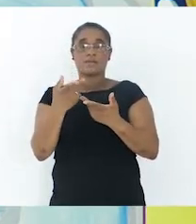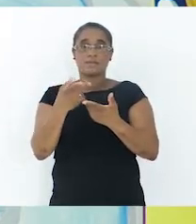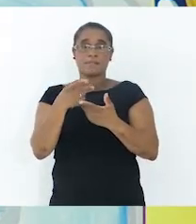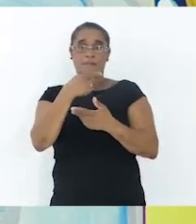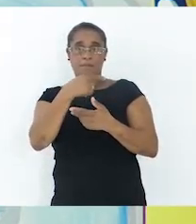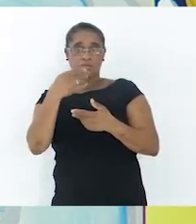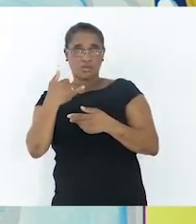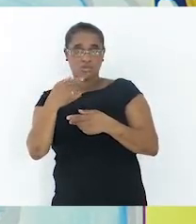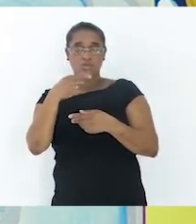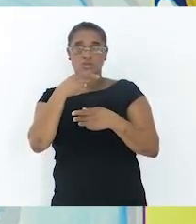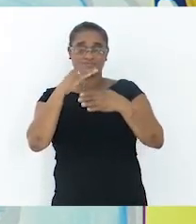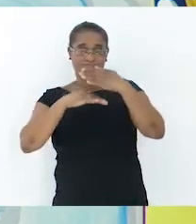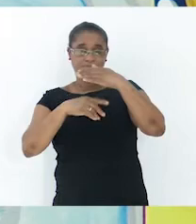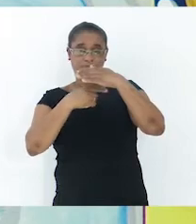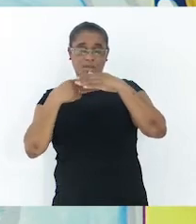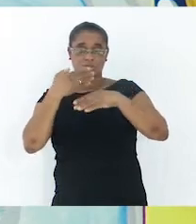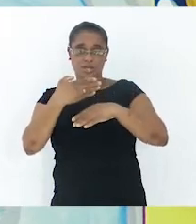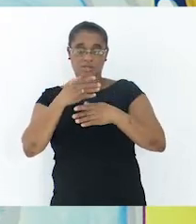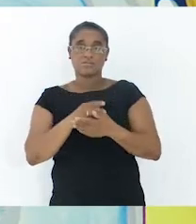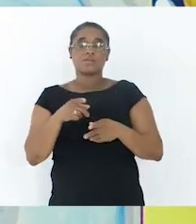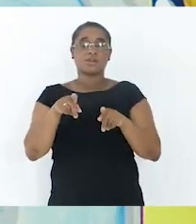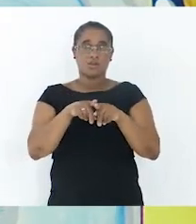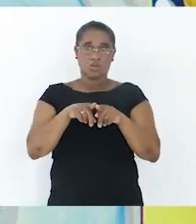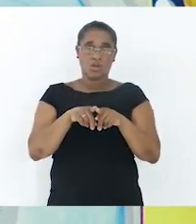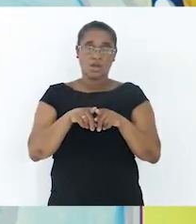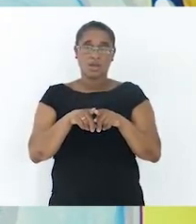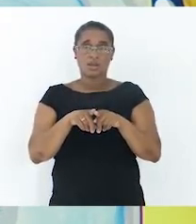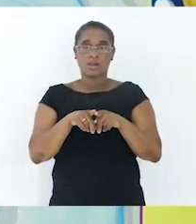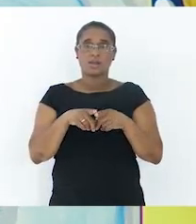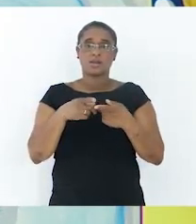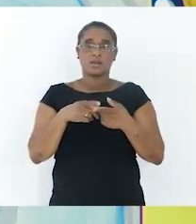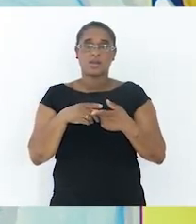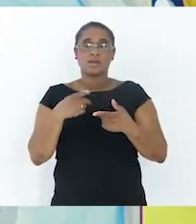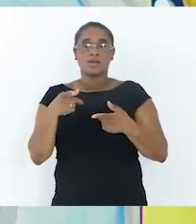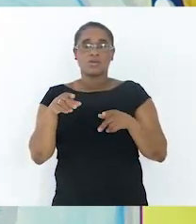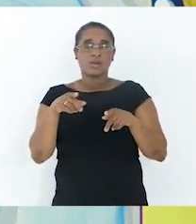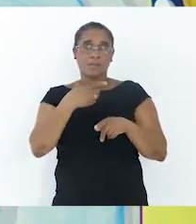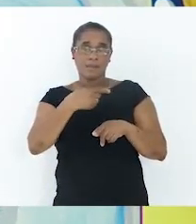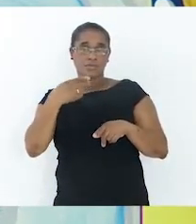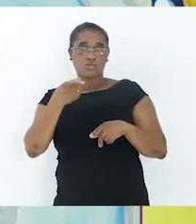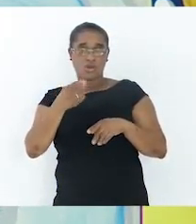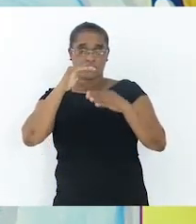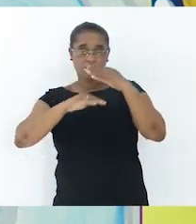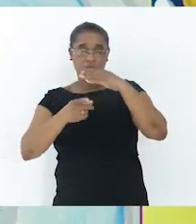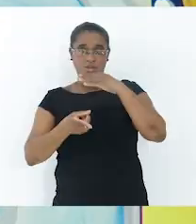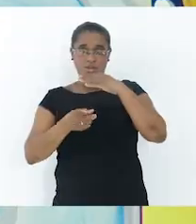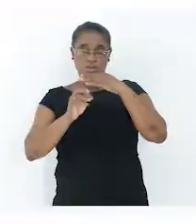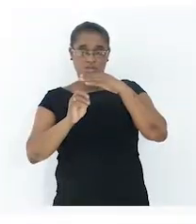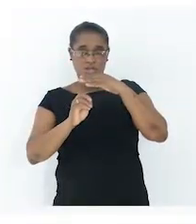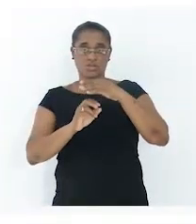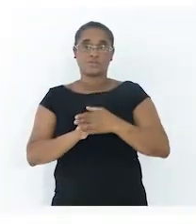7. E dá igual a menos 9 sobre 3. Tá certo? Ok? Vamos